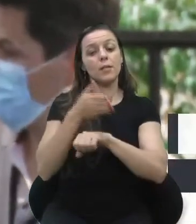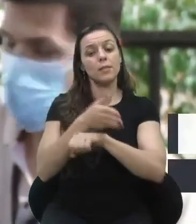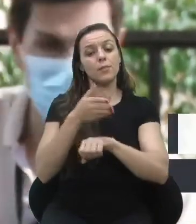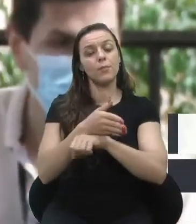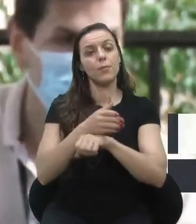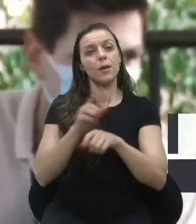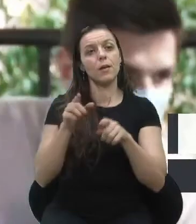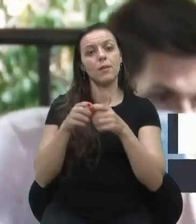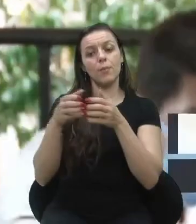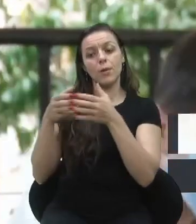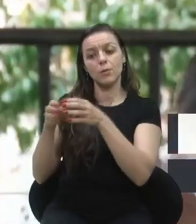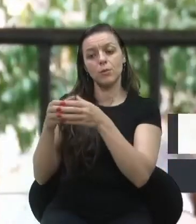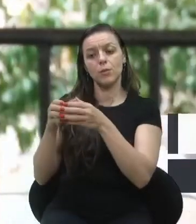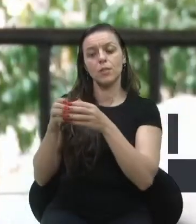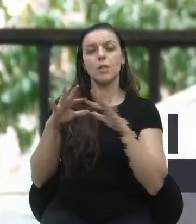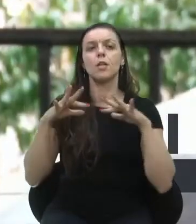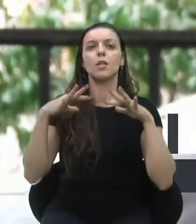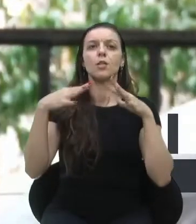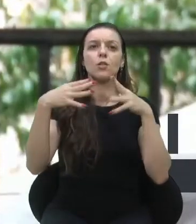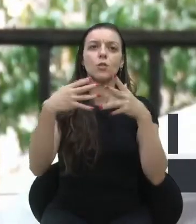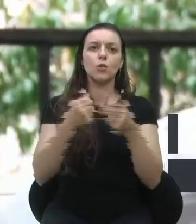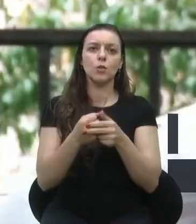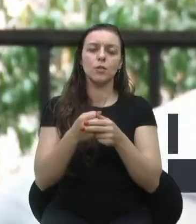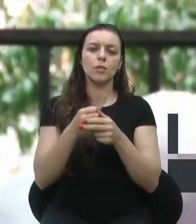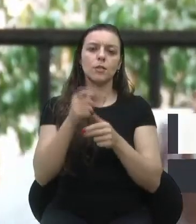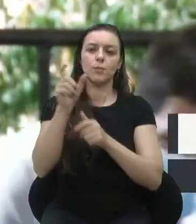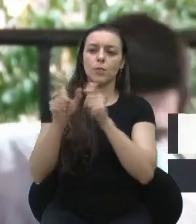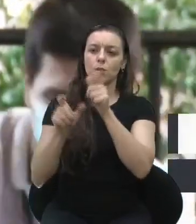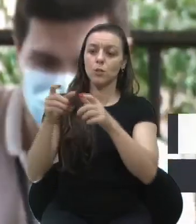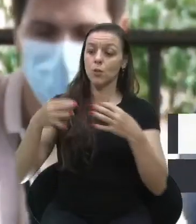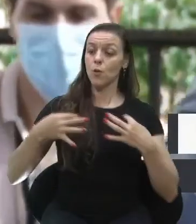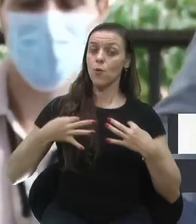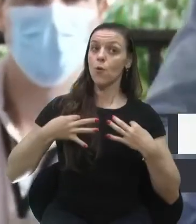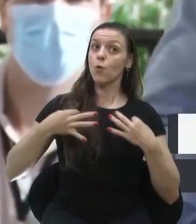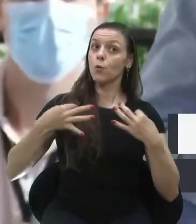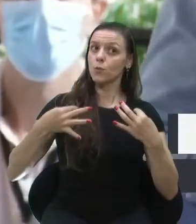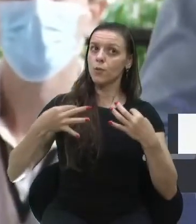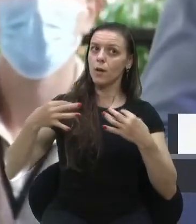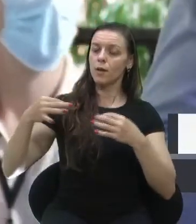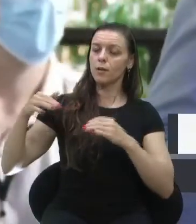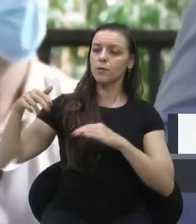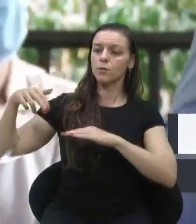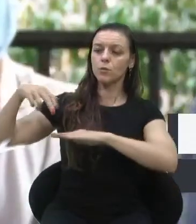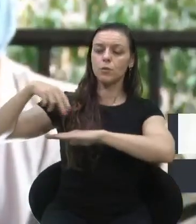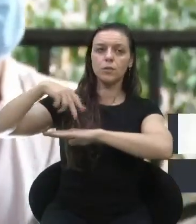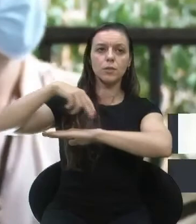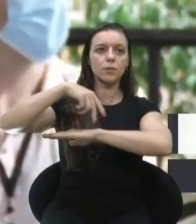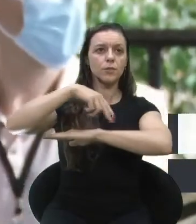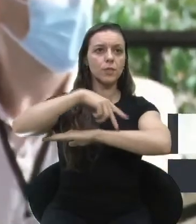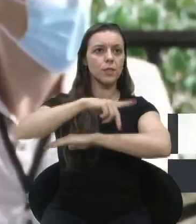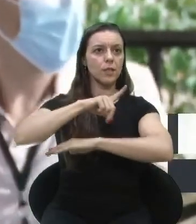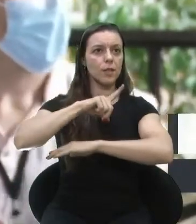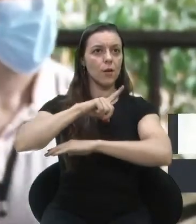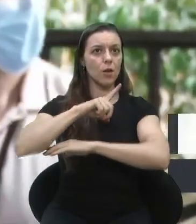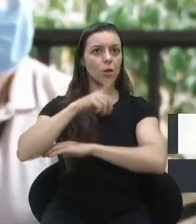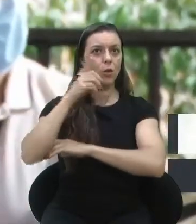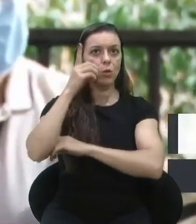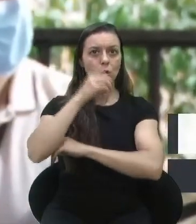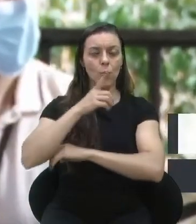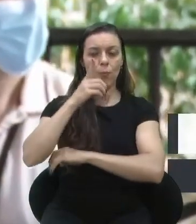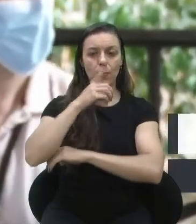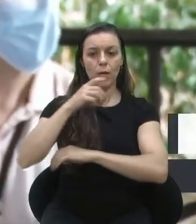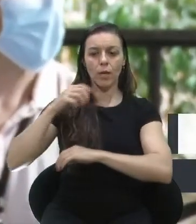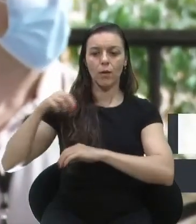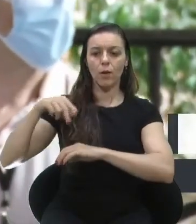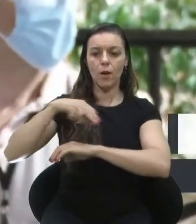E também a todas as pessoas que foram voluntárias no belíssimo desfile que teve no domingo na rua Sinimbu.